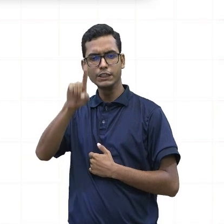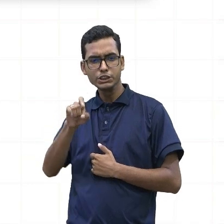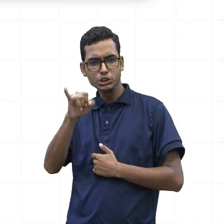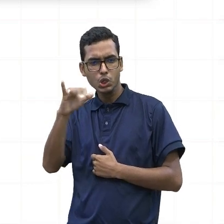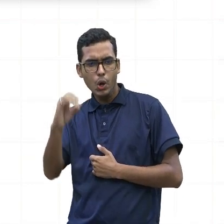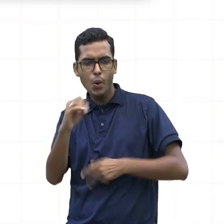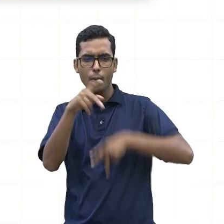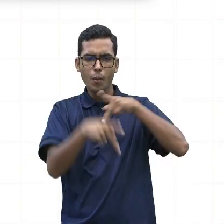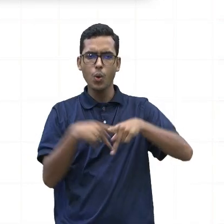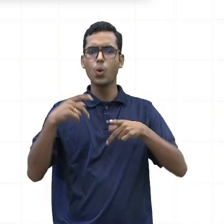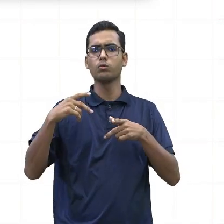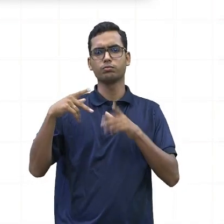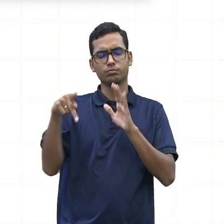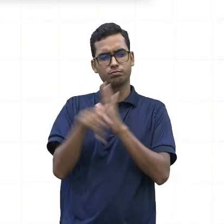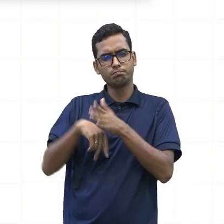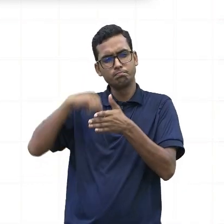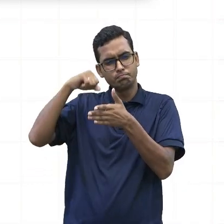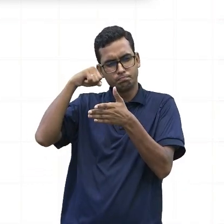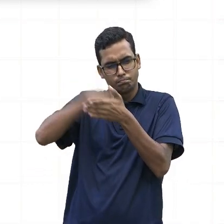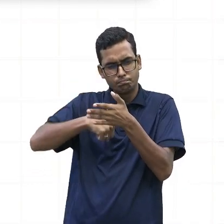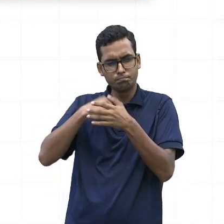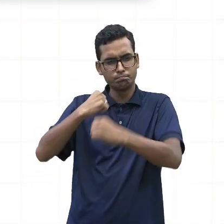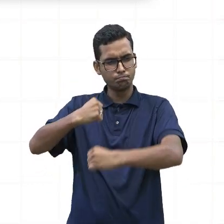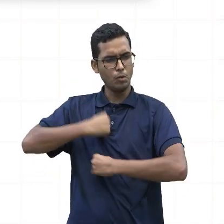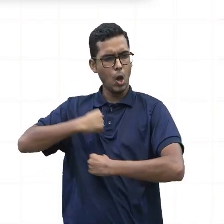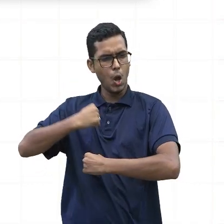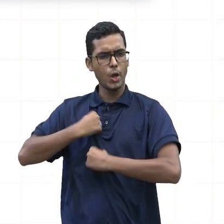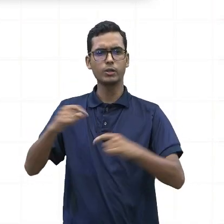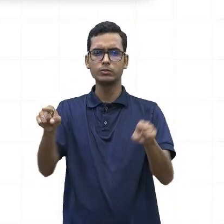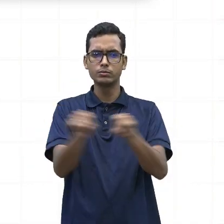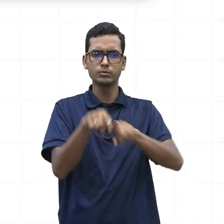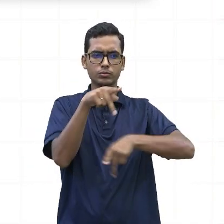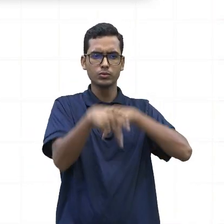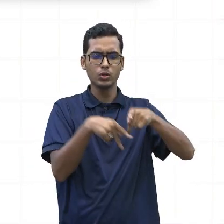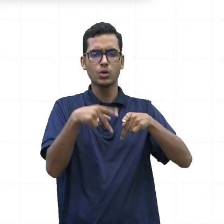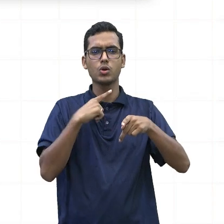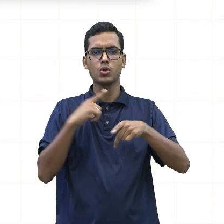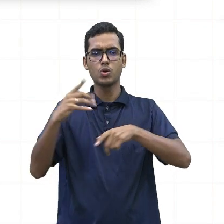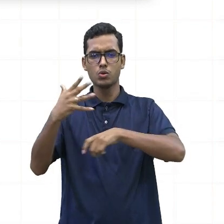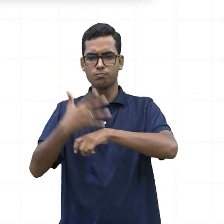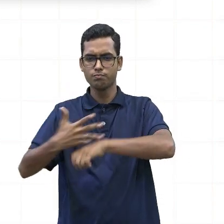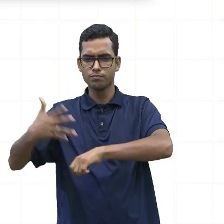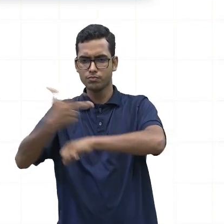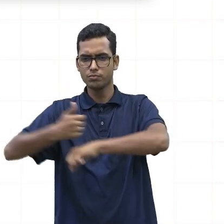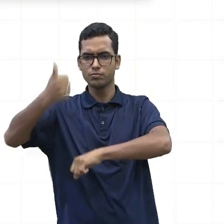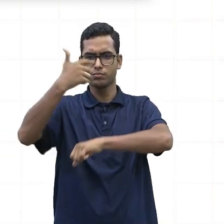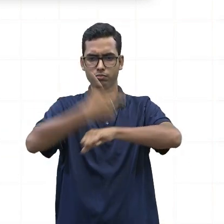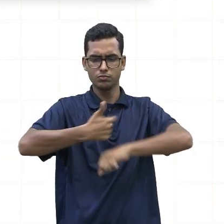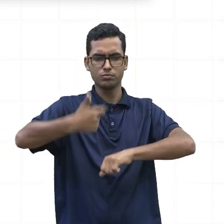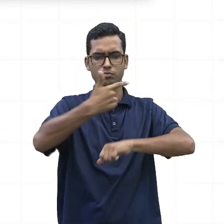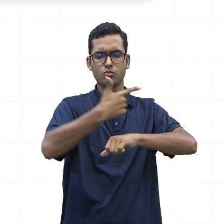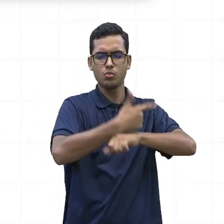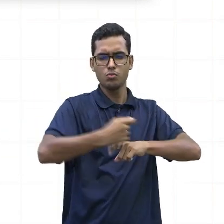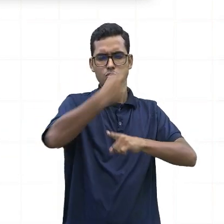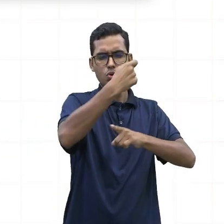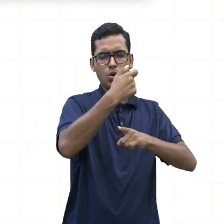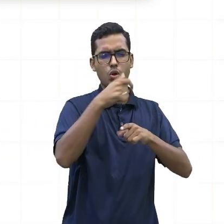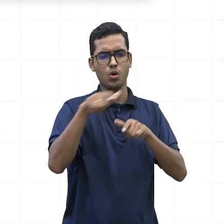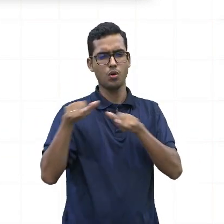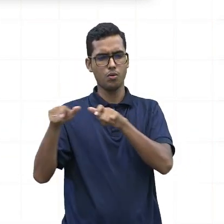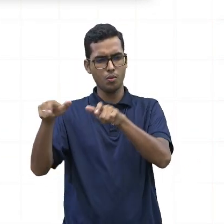astronomia, matemática e agricultura. A sua religião era politeísta, ou